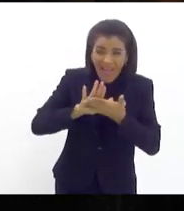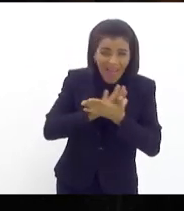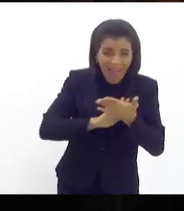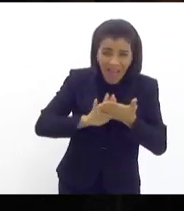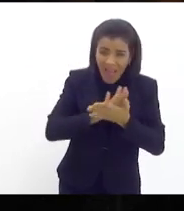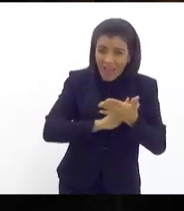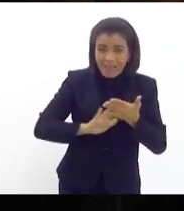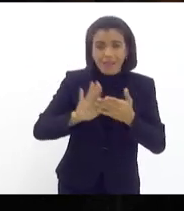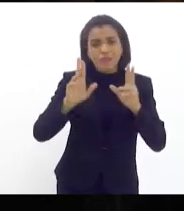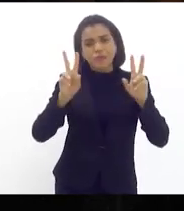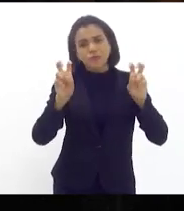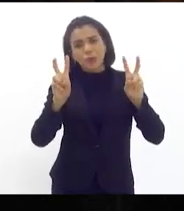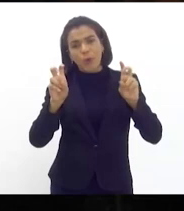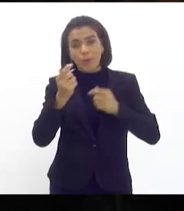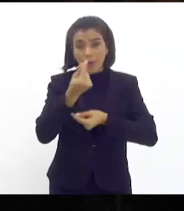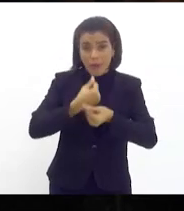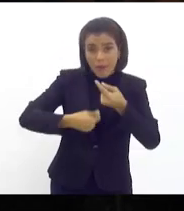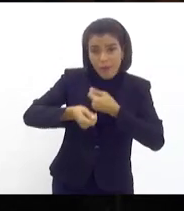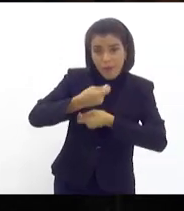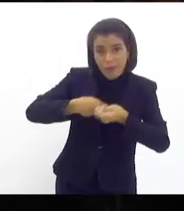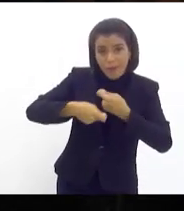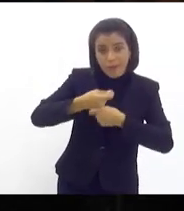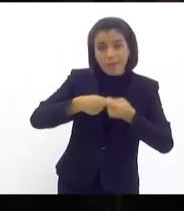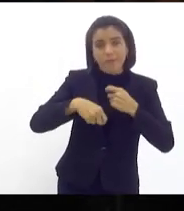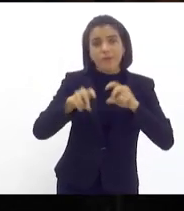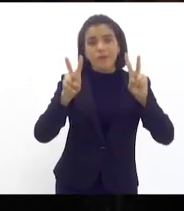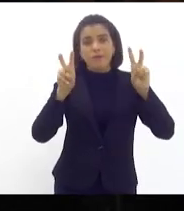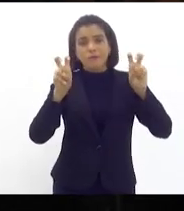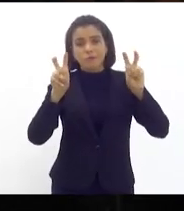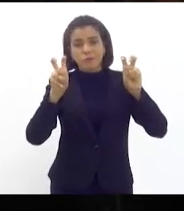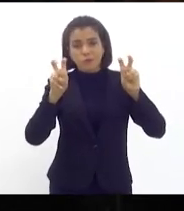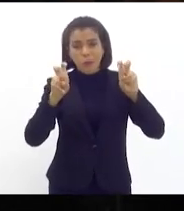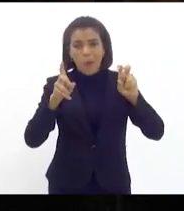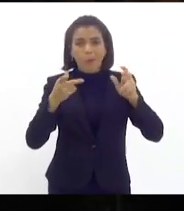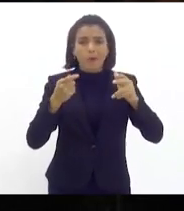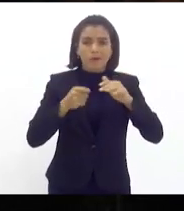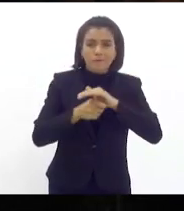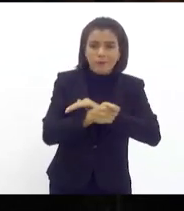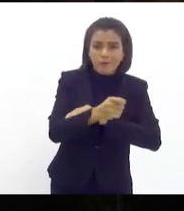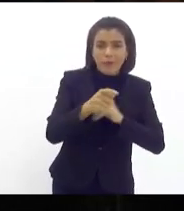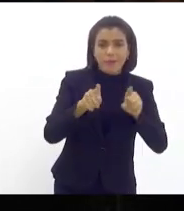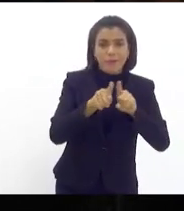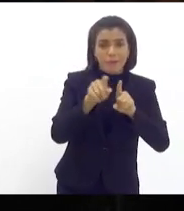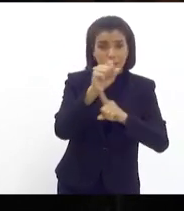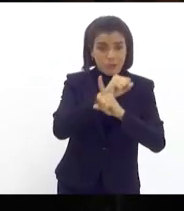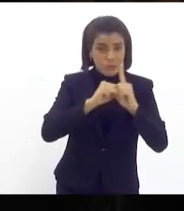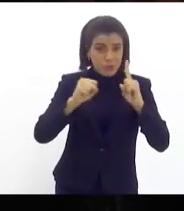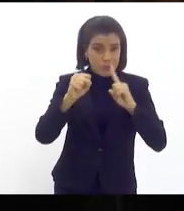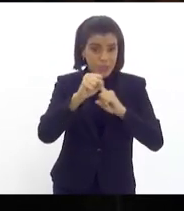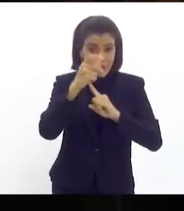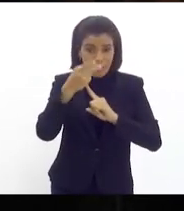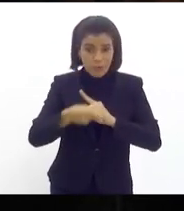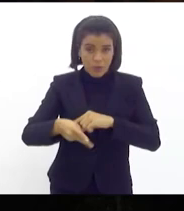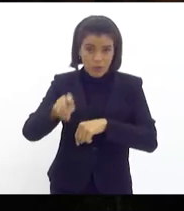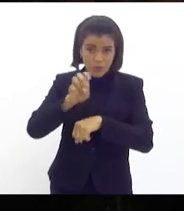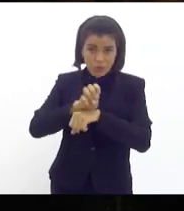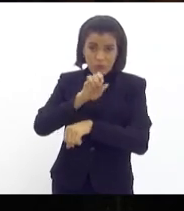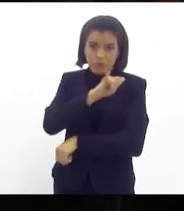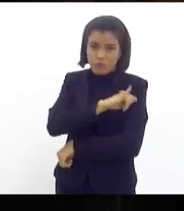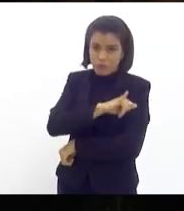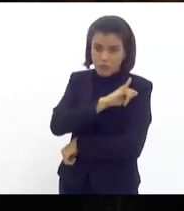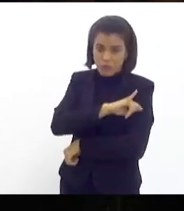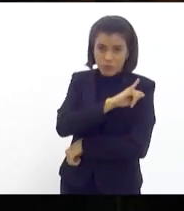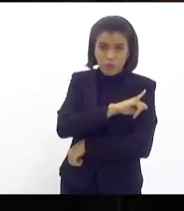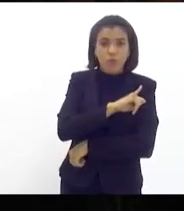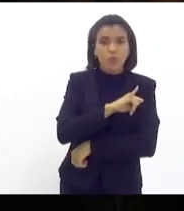a questão Econômica financeira e social do Estado do Rio de Janeiro